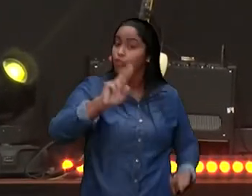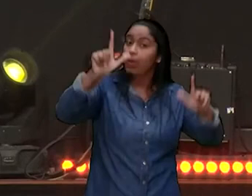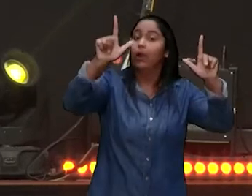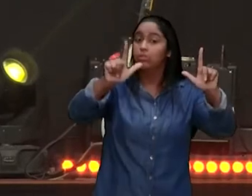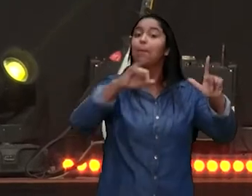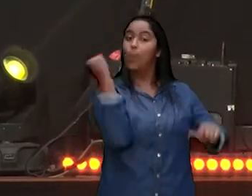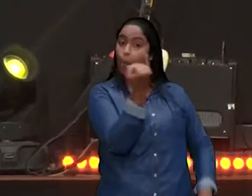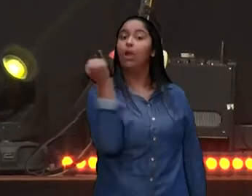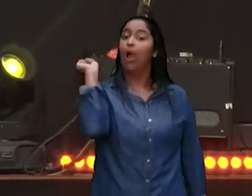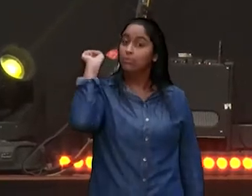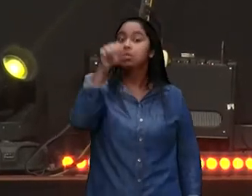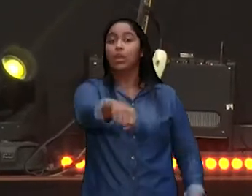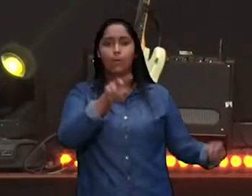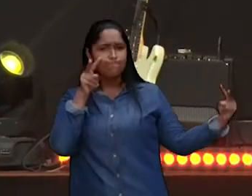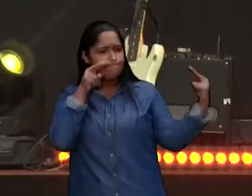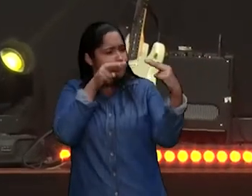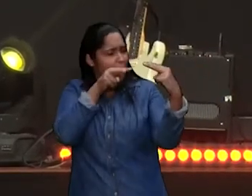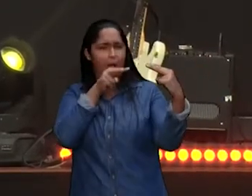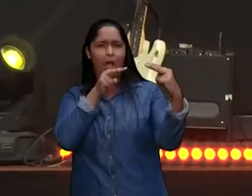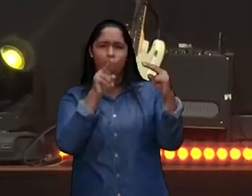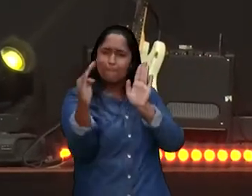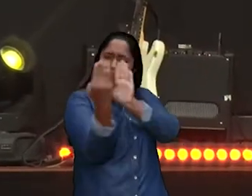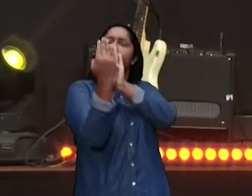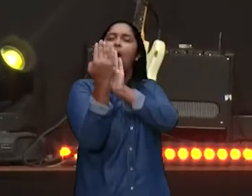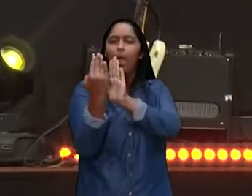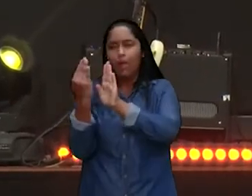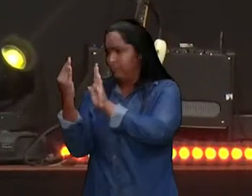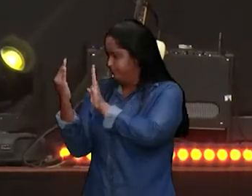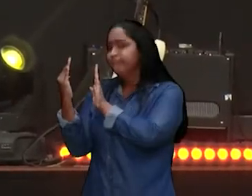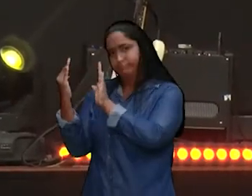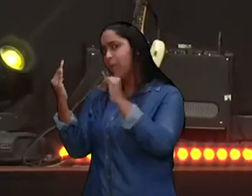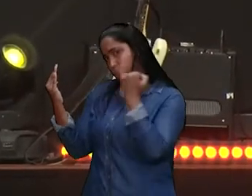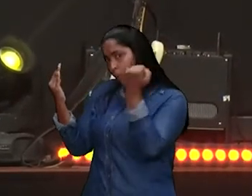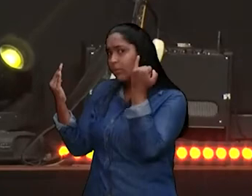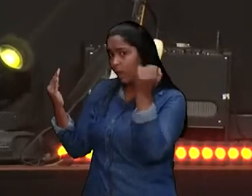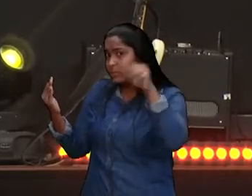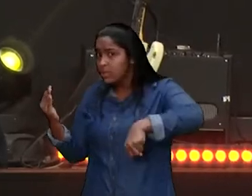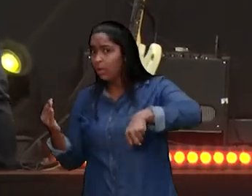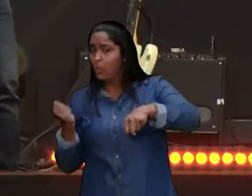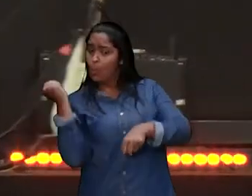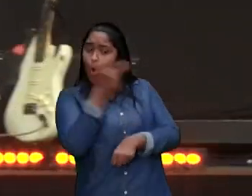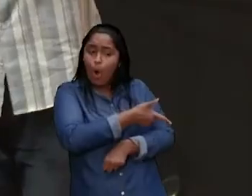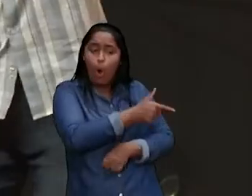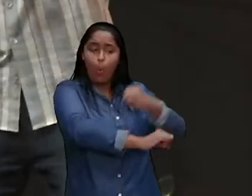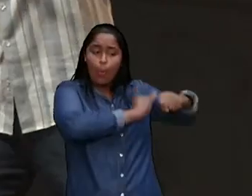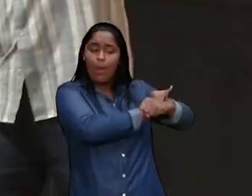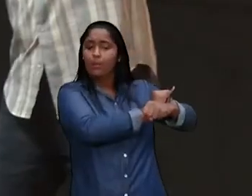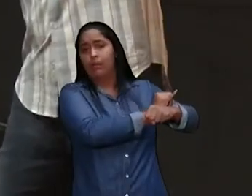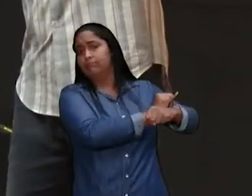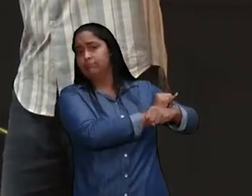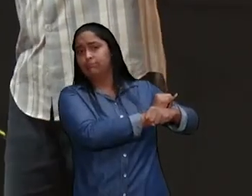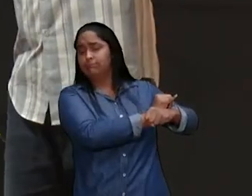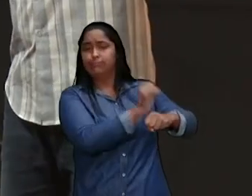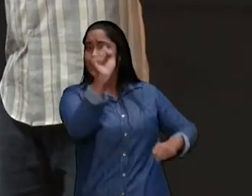Olho no olho sempre será mil vezes mais importante melhor do que online fiquei então no online agora Deus não